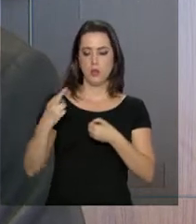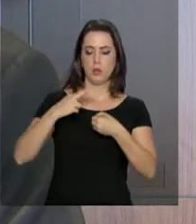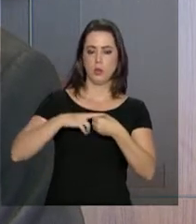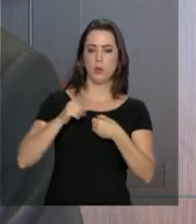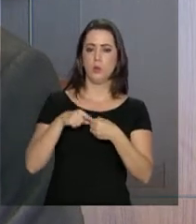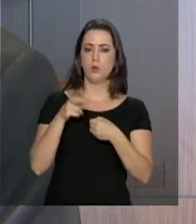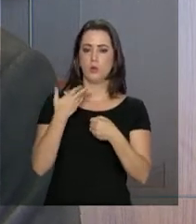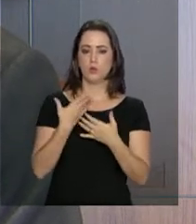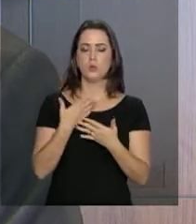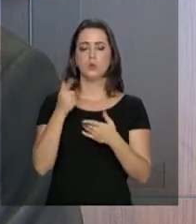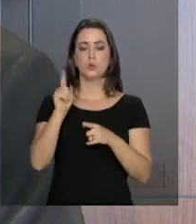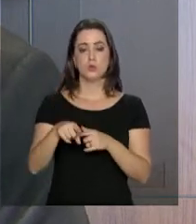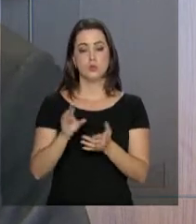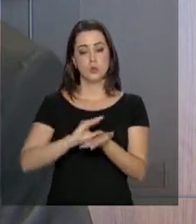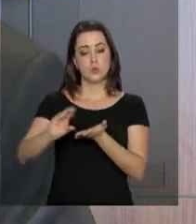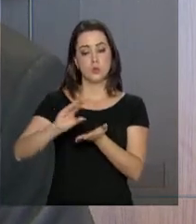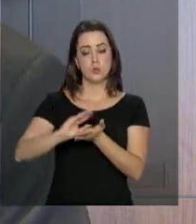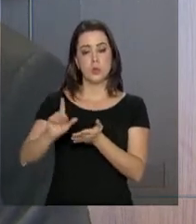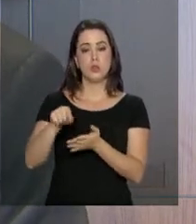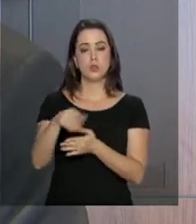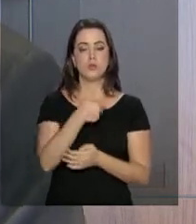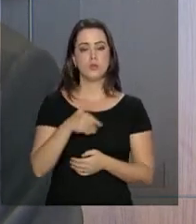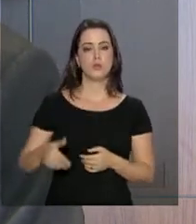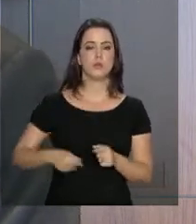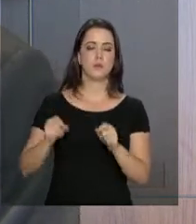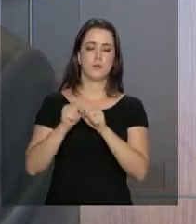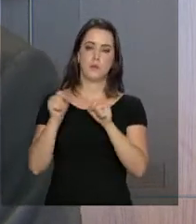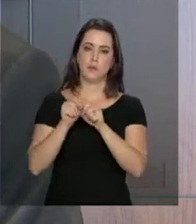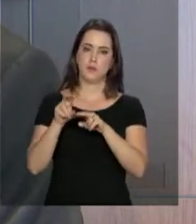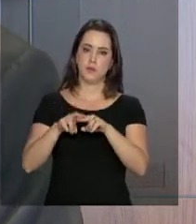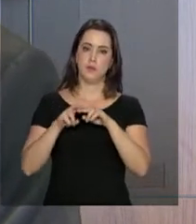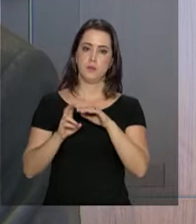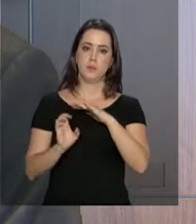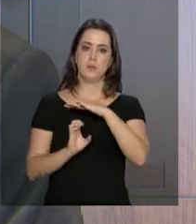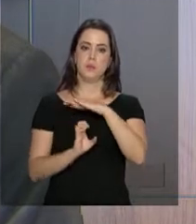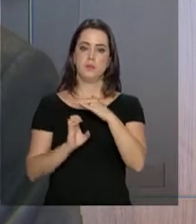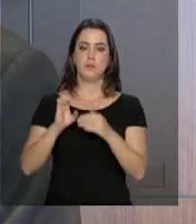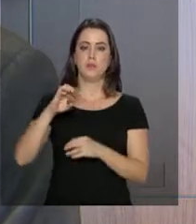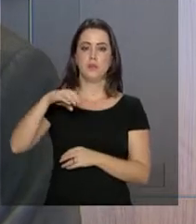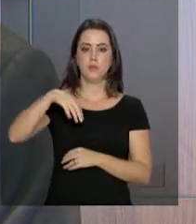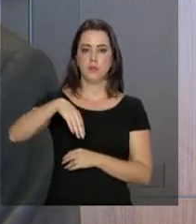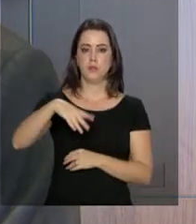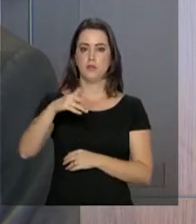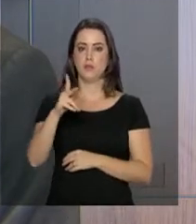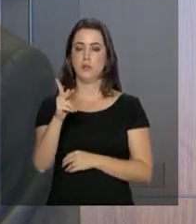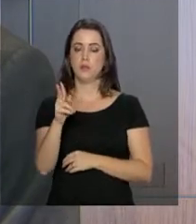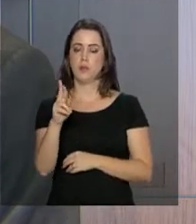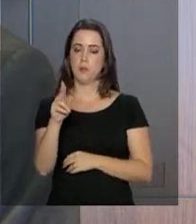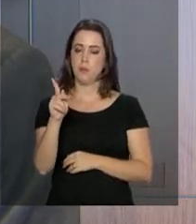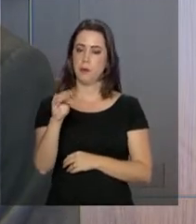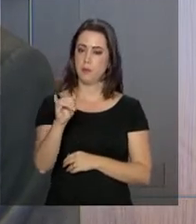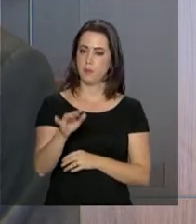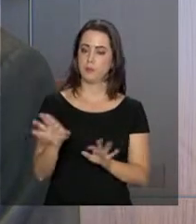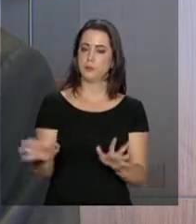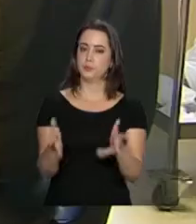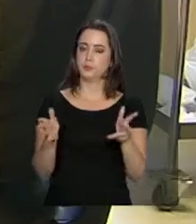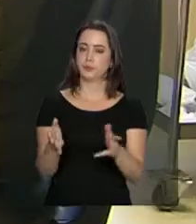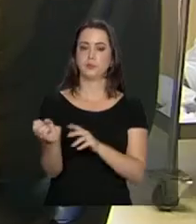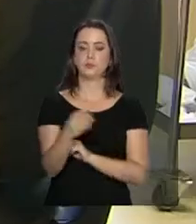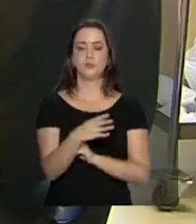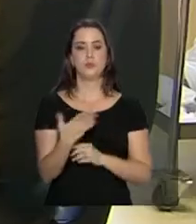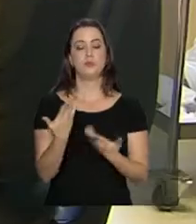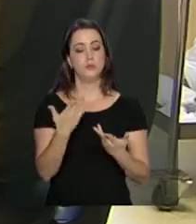desse investimento que o Estado faz através da Embrapi no estímulo à inovação nas empresas.